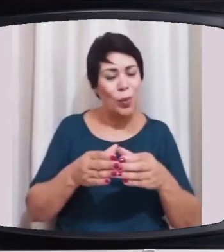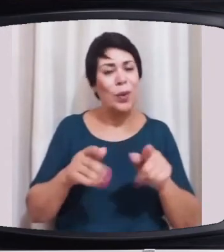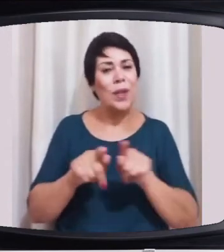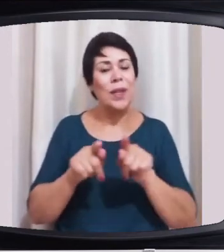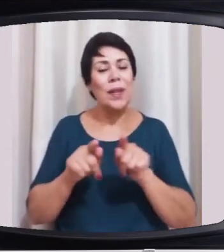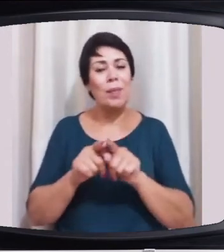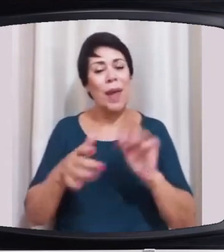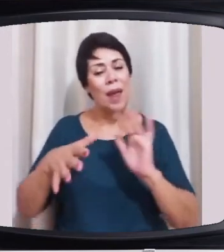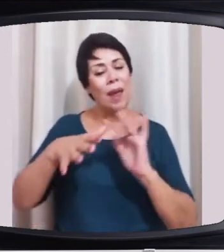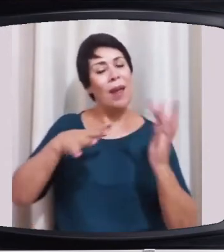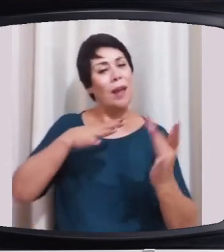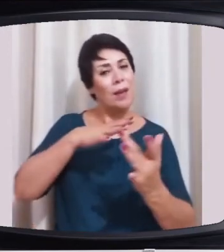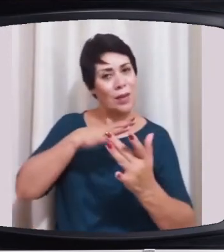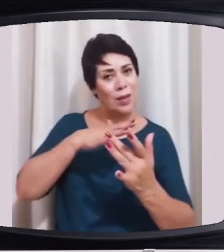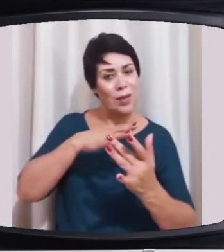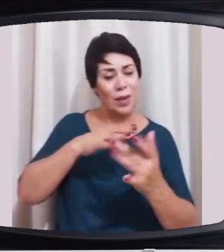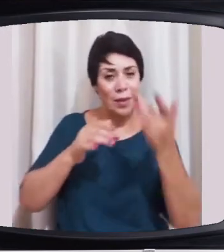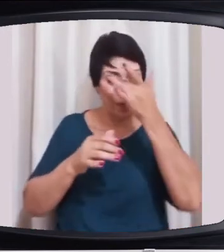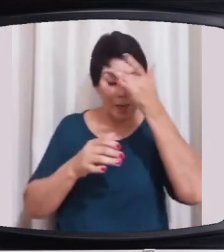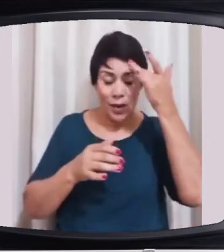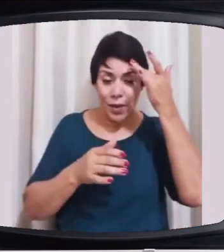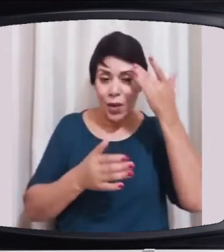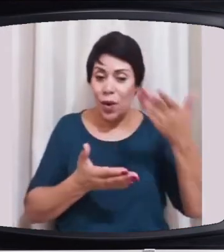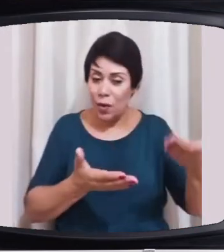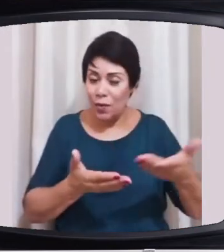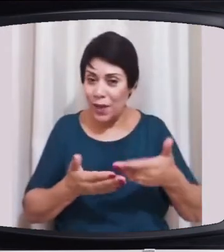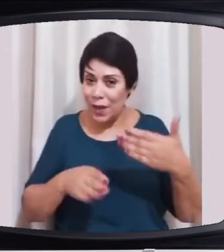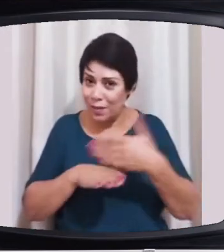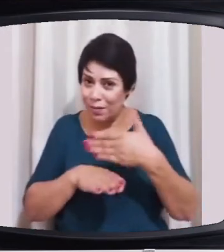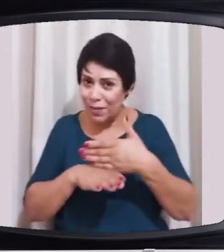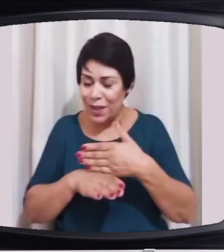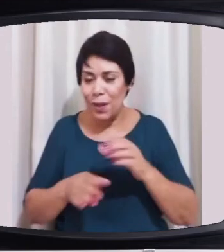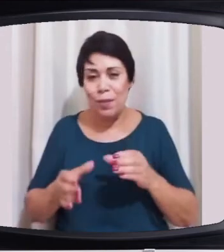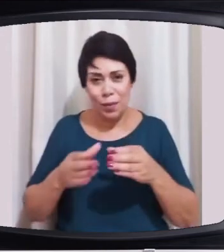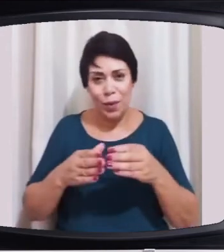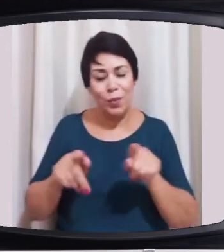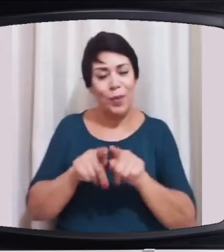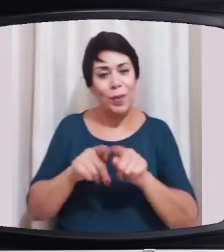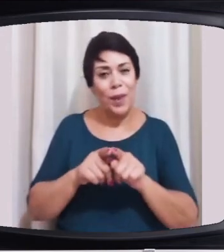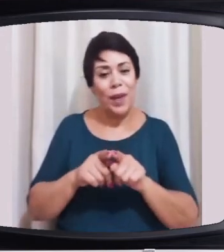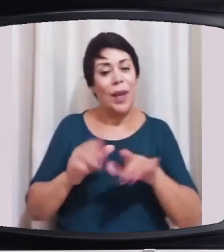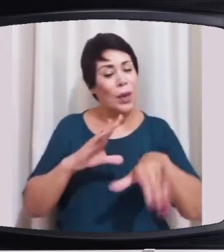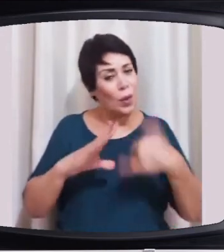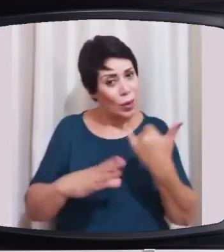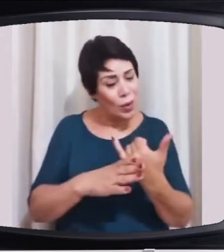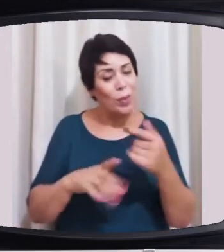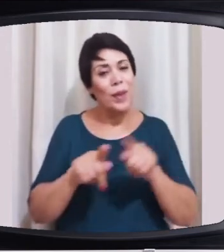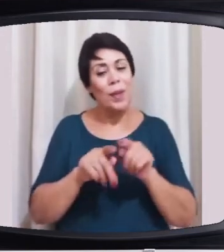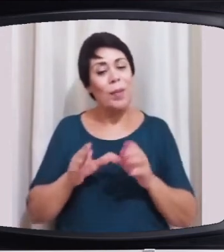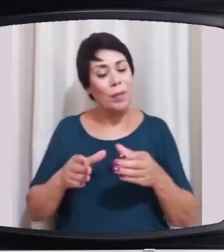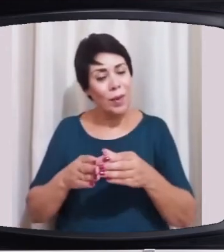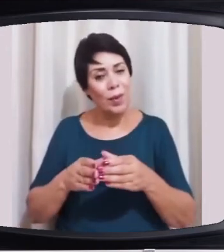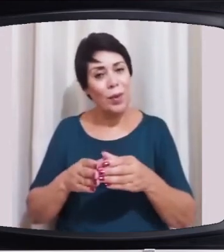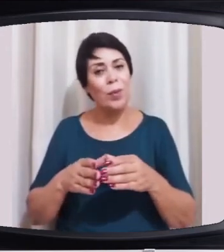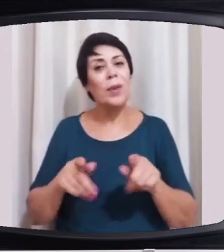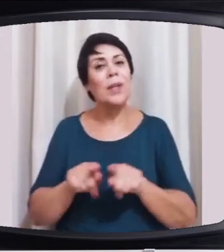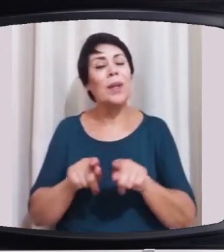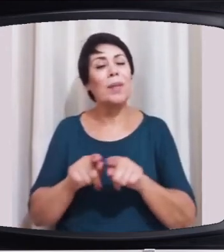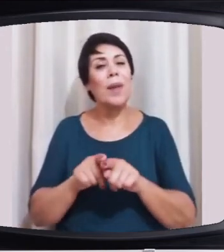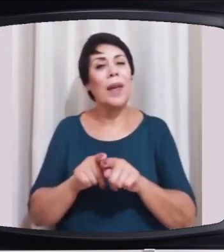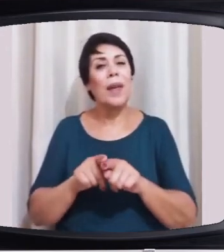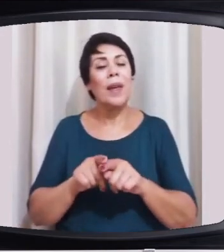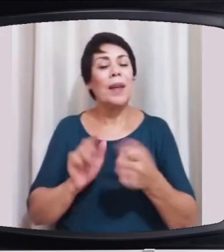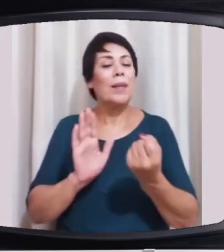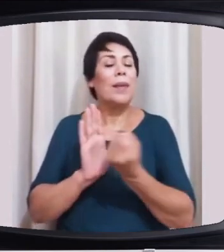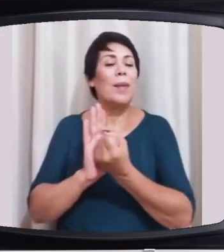também redes sociais do nosso convidado, da sua banda, aqui do canal, da nossa equipe e, claro, da Origens, essa marca que